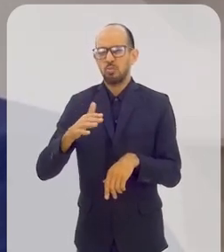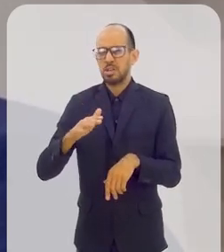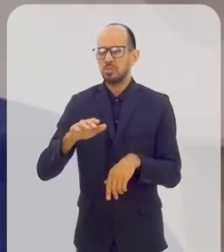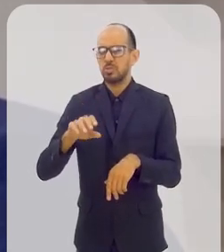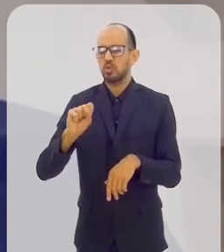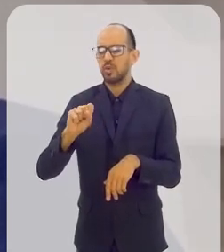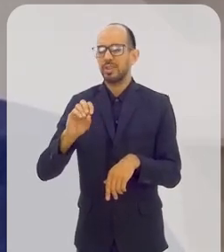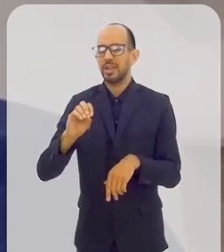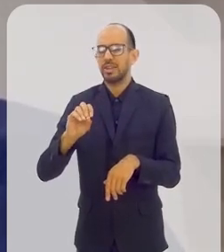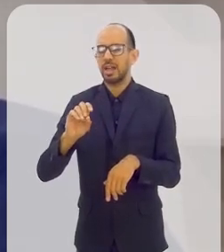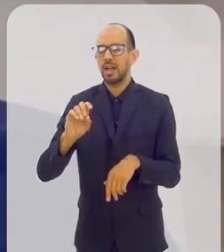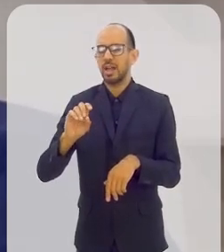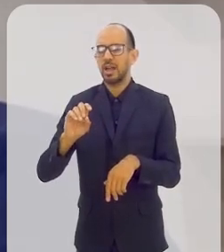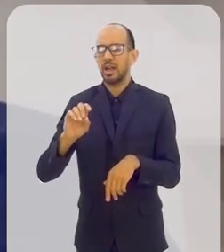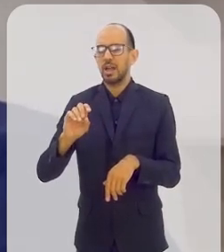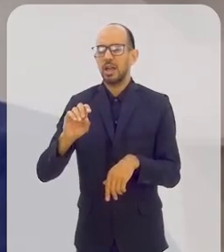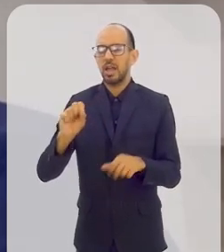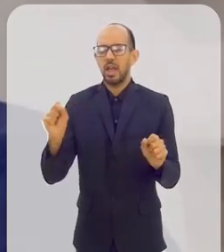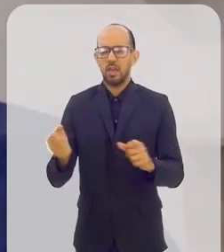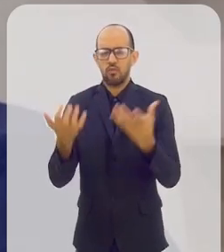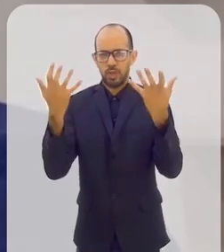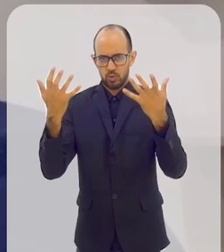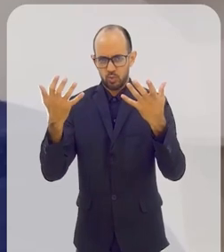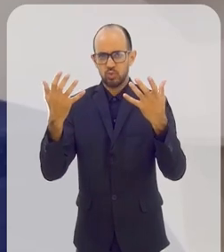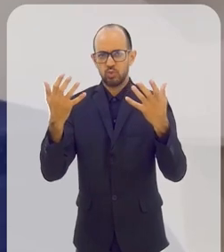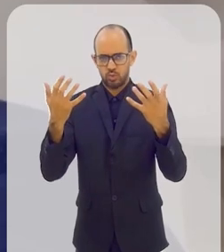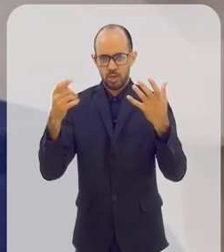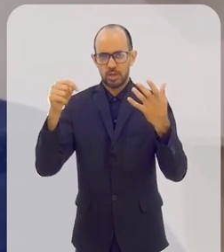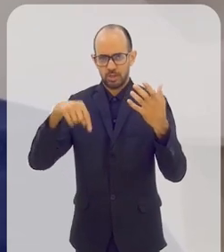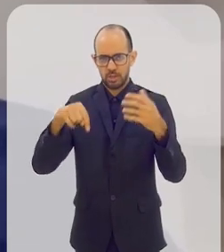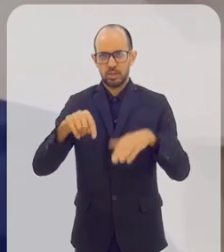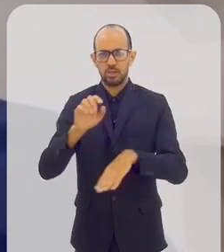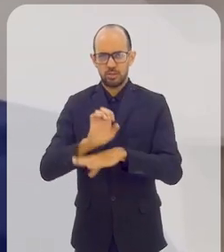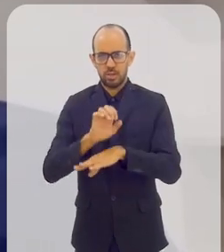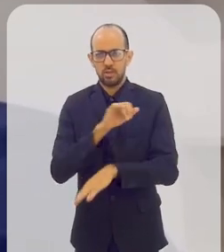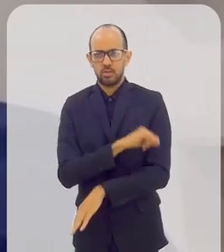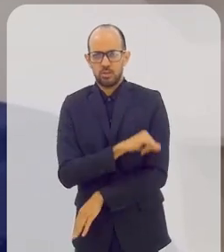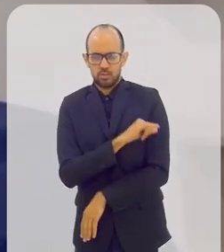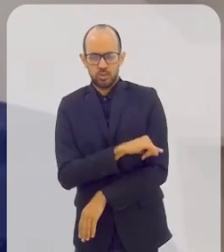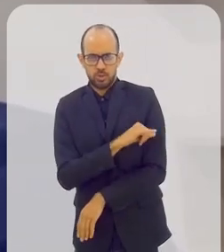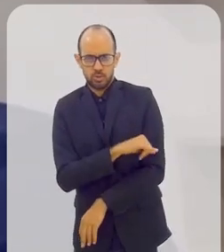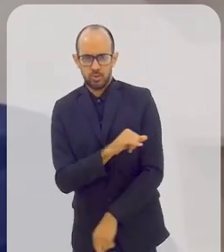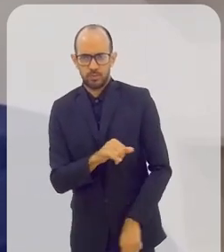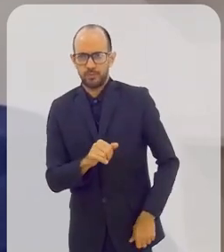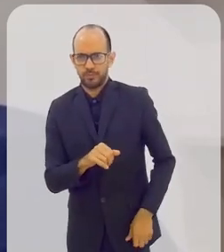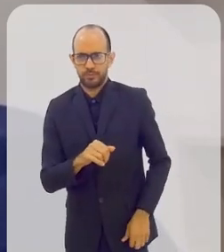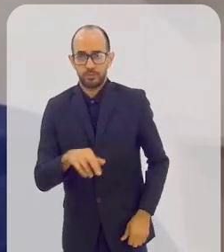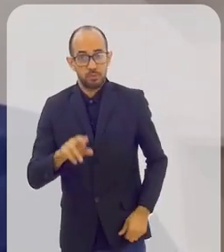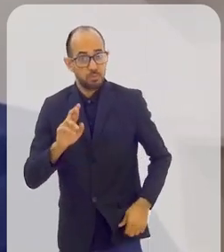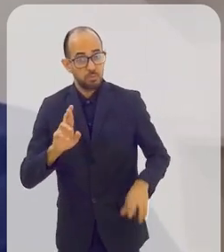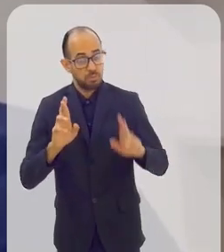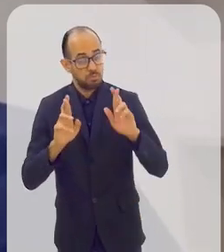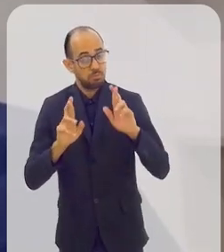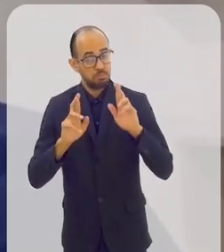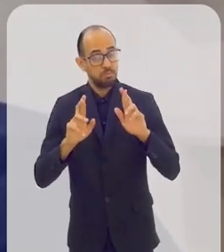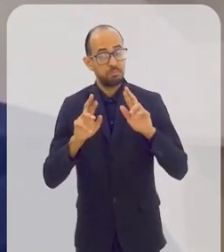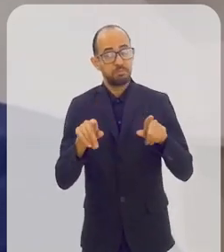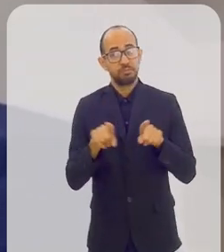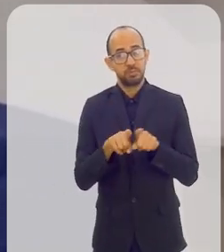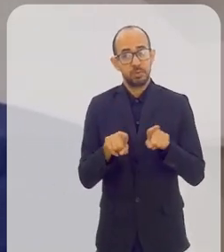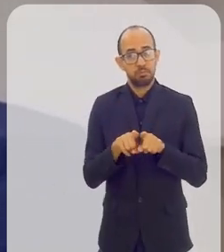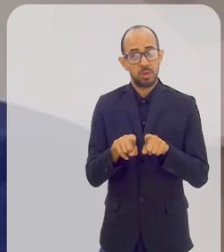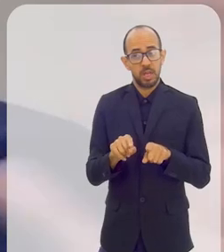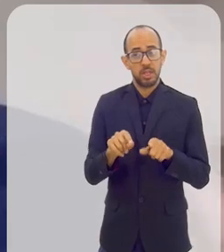em torno de uns 80 eventos na Semana Lixo Zero, numa expectativa de um